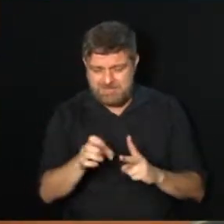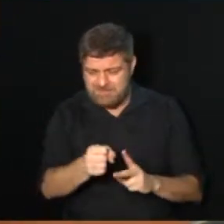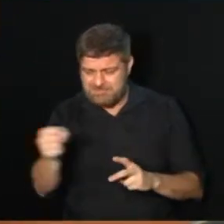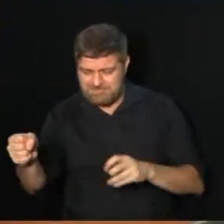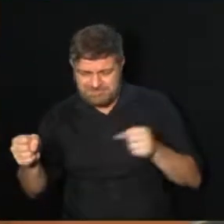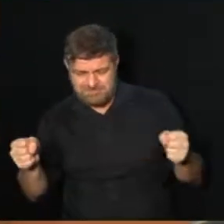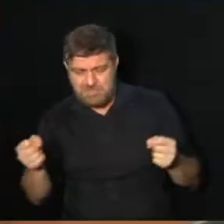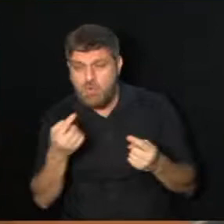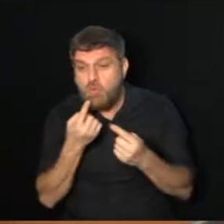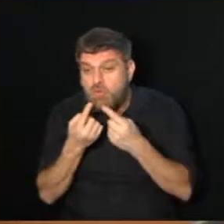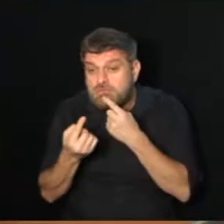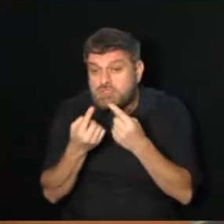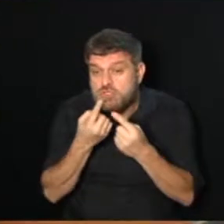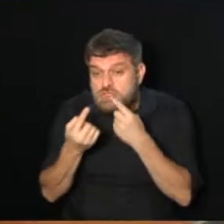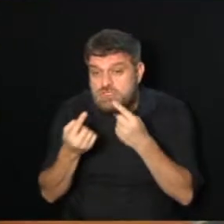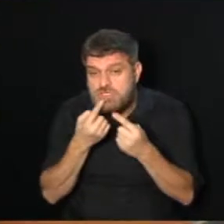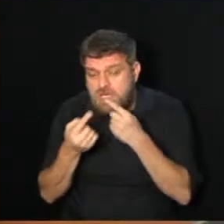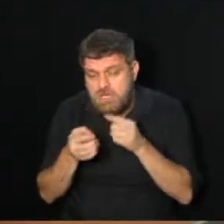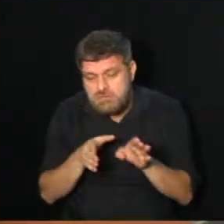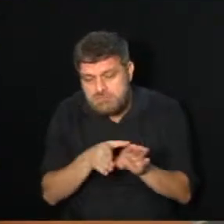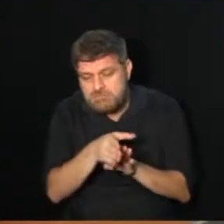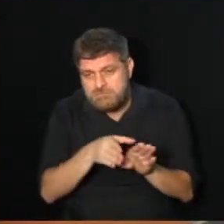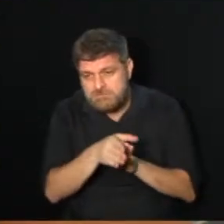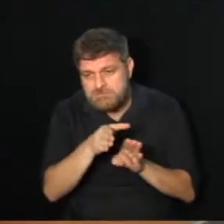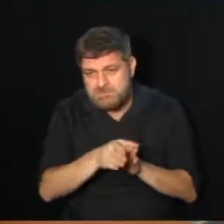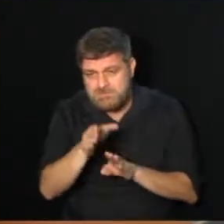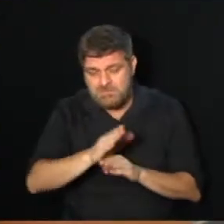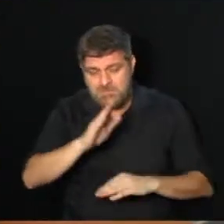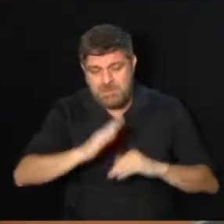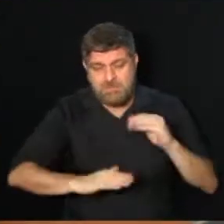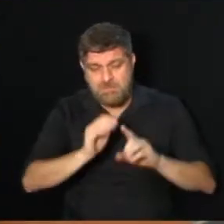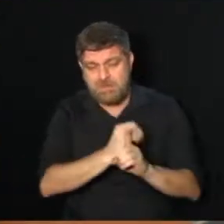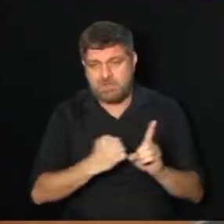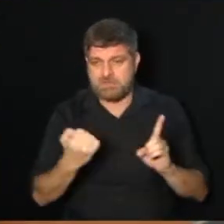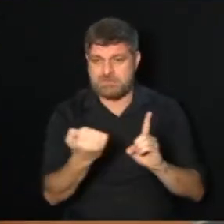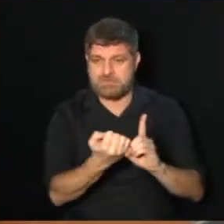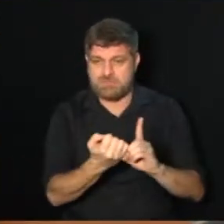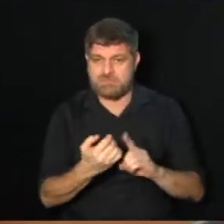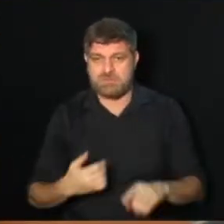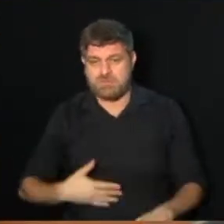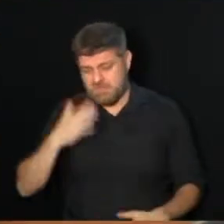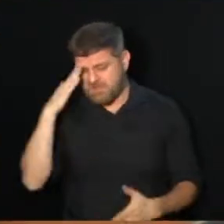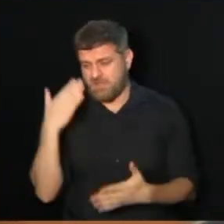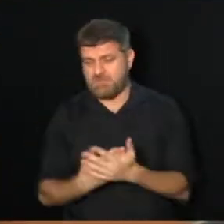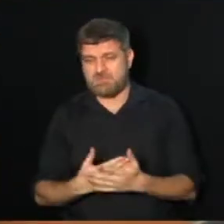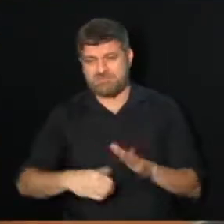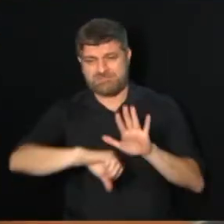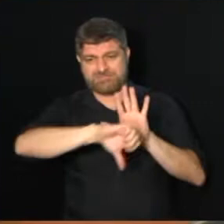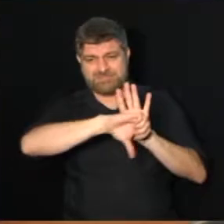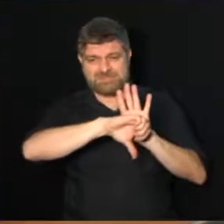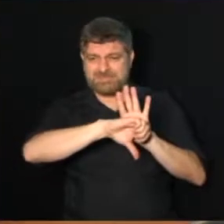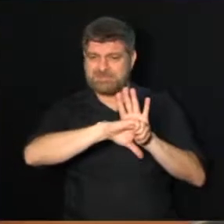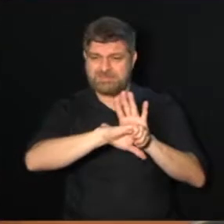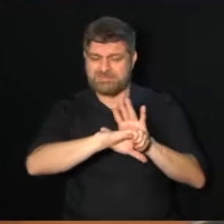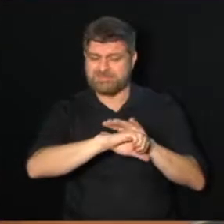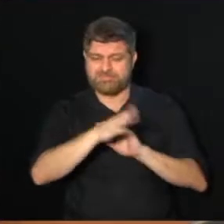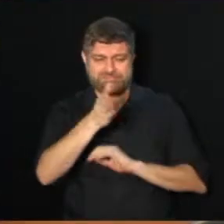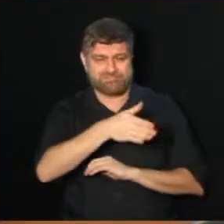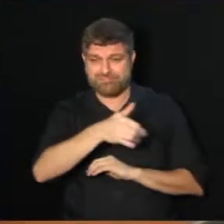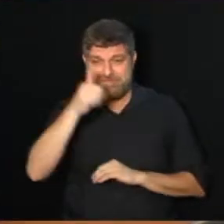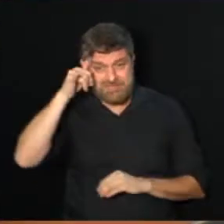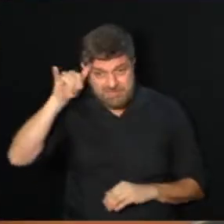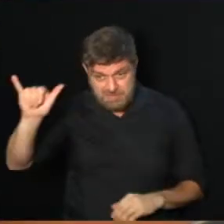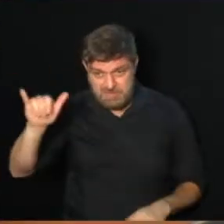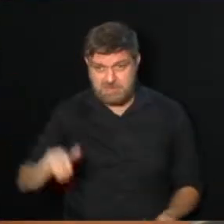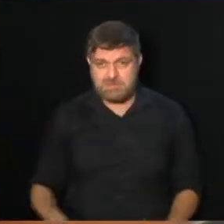através do diálogo fosse uma prática comum em nossa sociedade, talvez esse crime não tivesse acontecido, né?